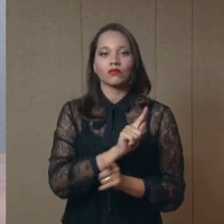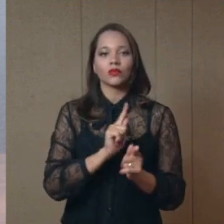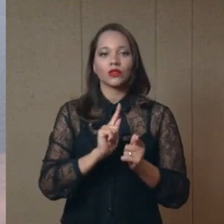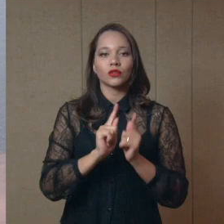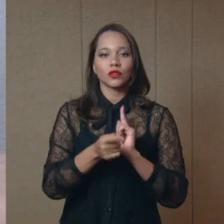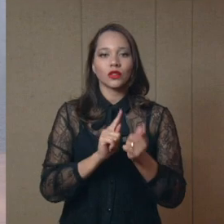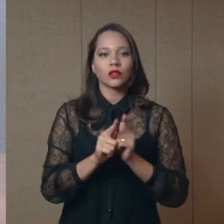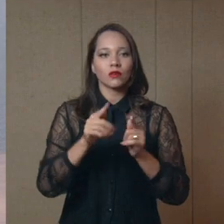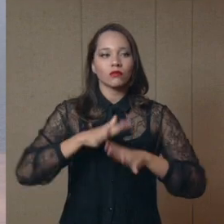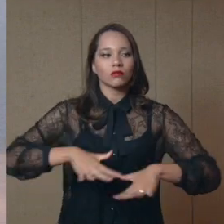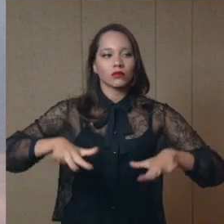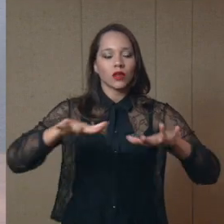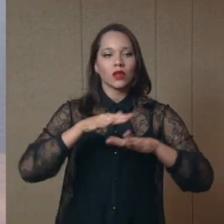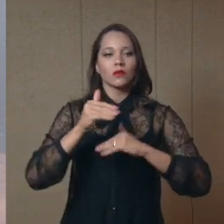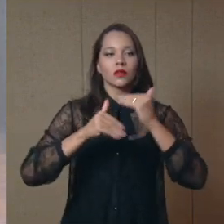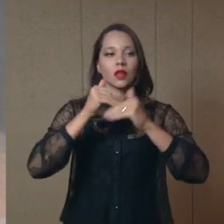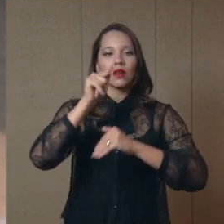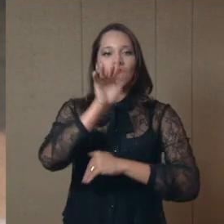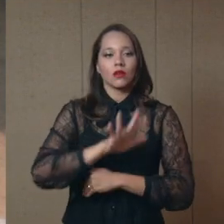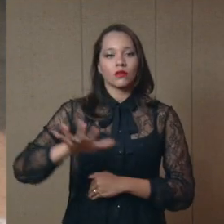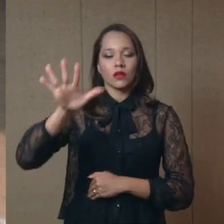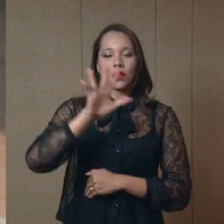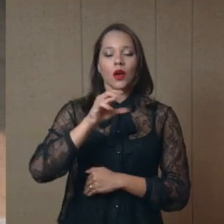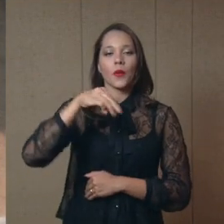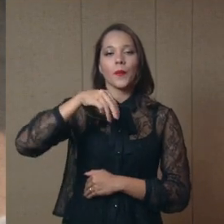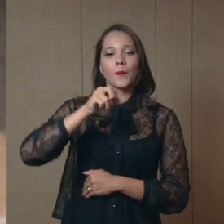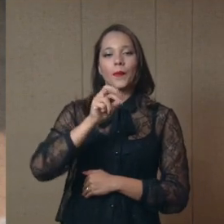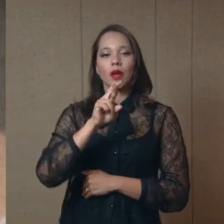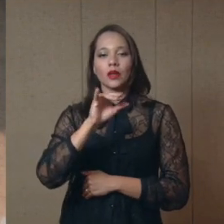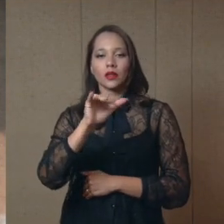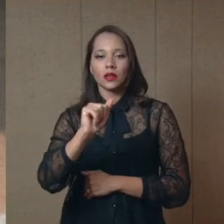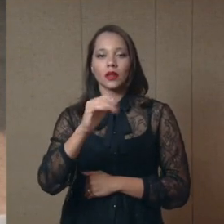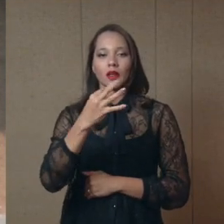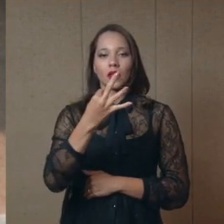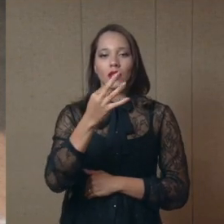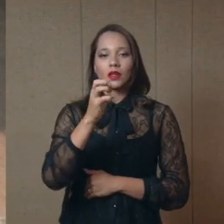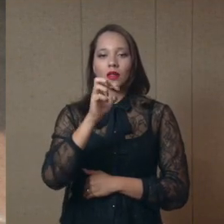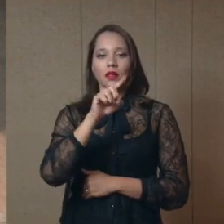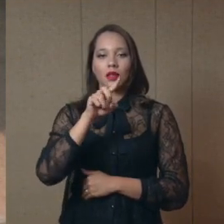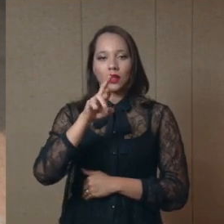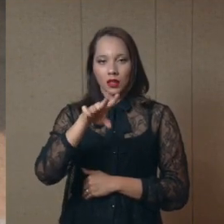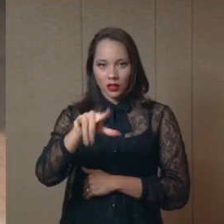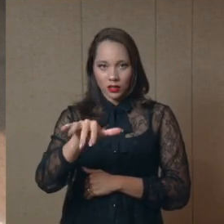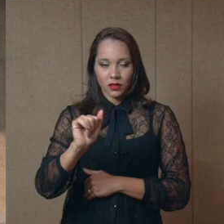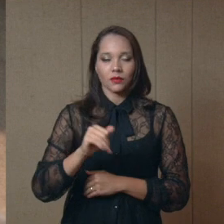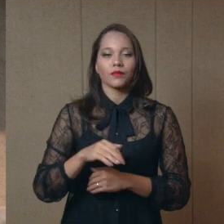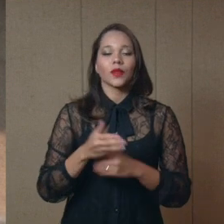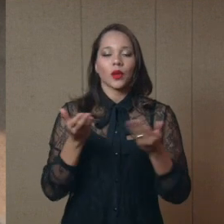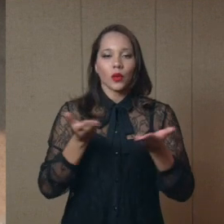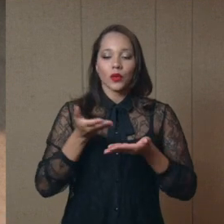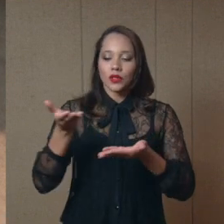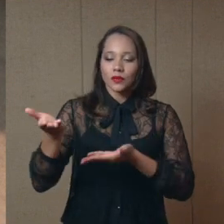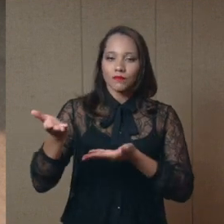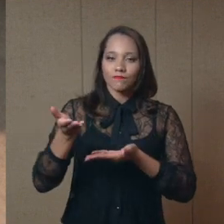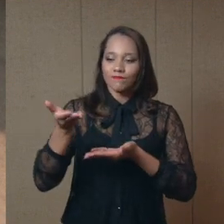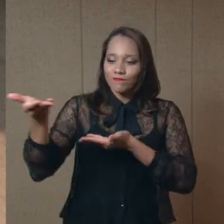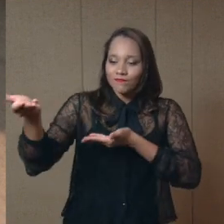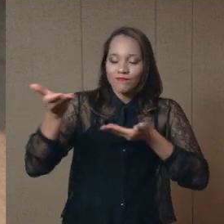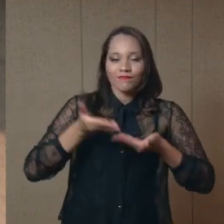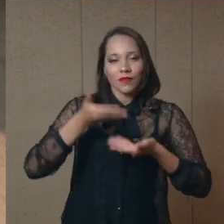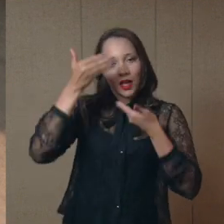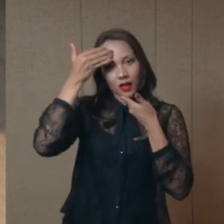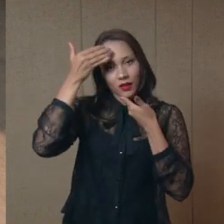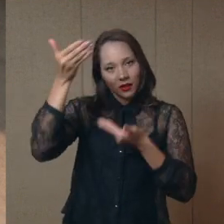do ministério do desenvolvimento regional a senhora maria teresa ferreira teixeira cuja presença no agradeço